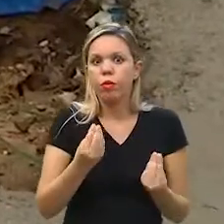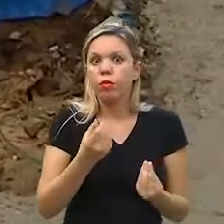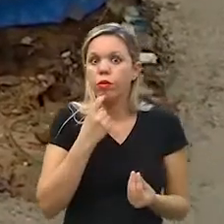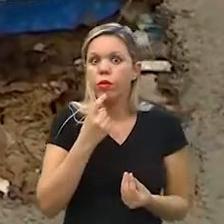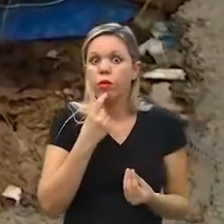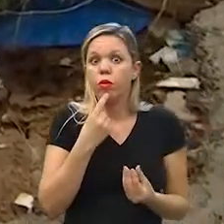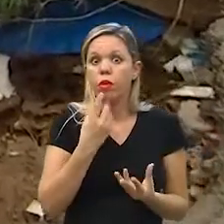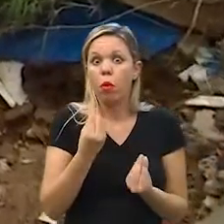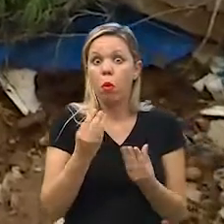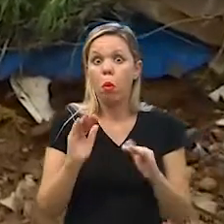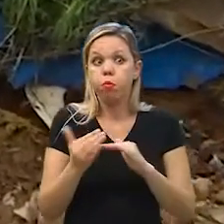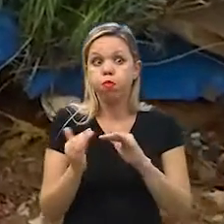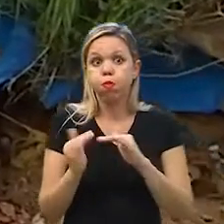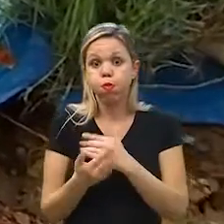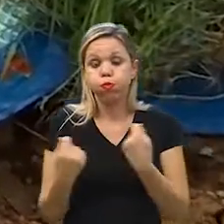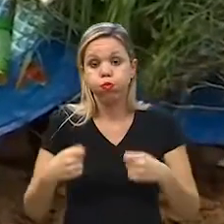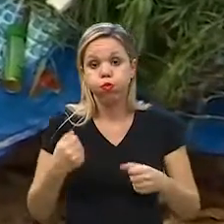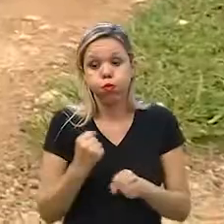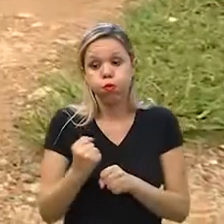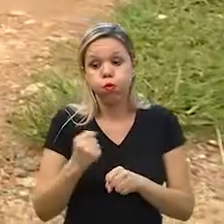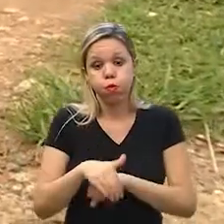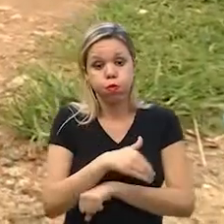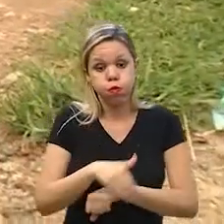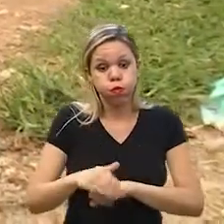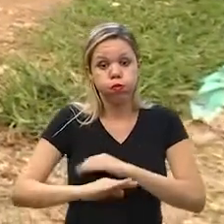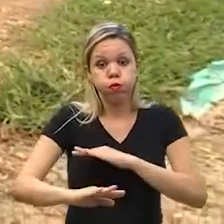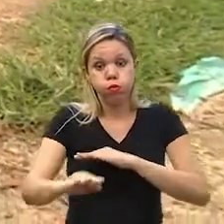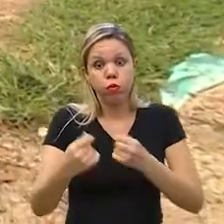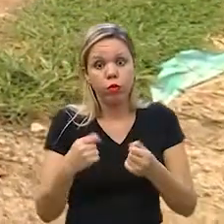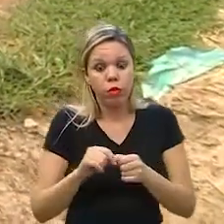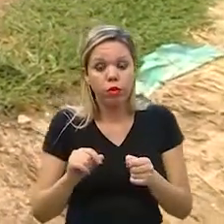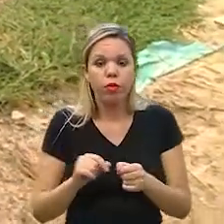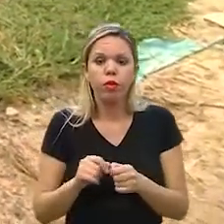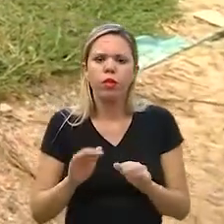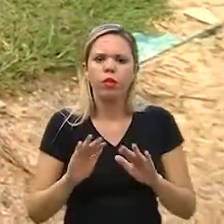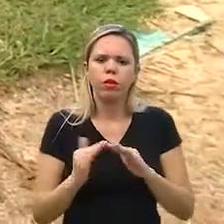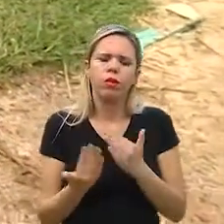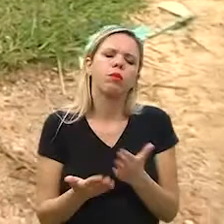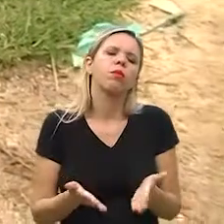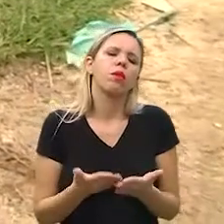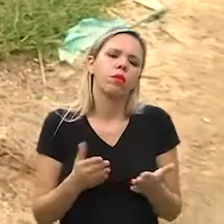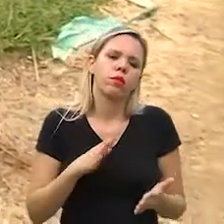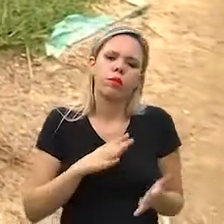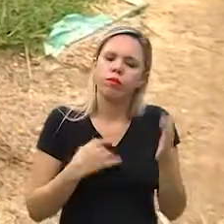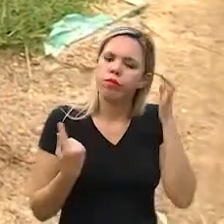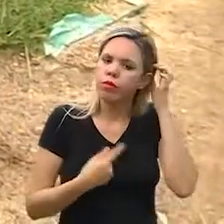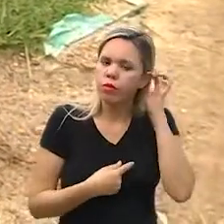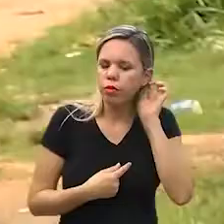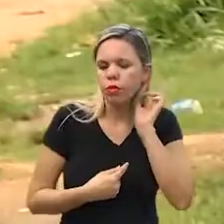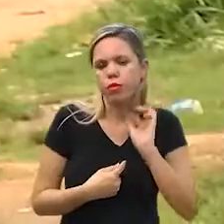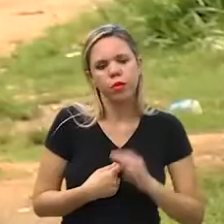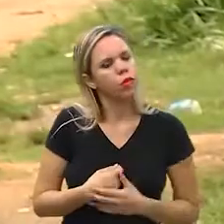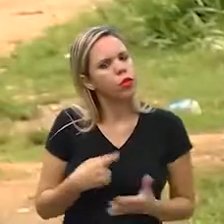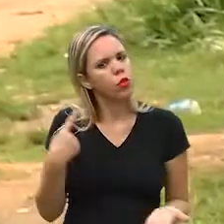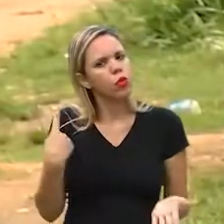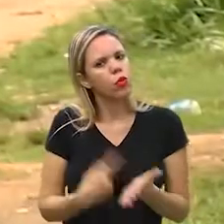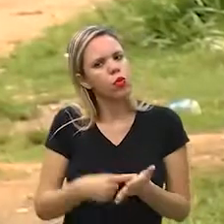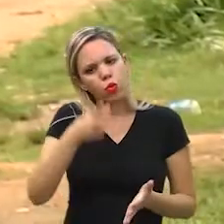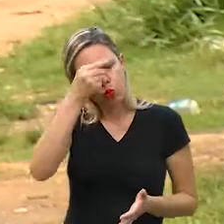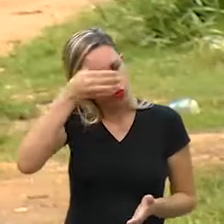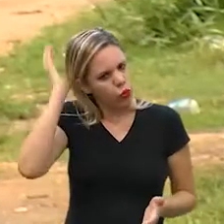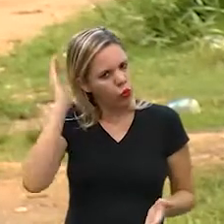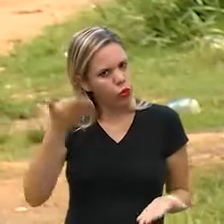Campinas vários bairros que têm muitas ruas não pavimentadas na periferia. Nossa, é compromisso do